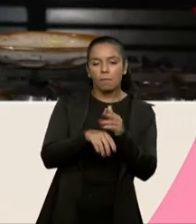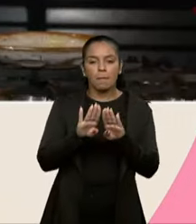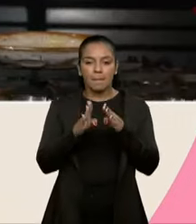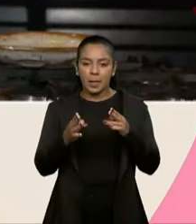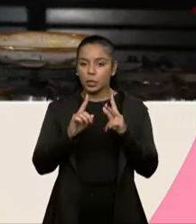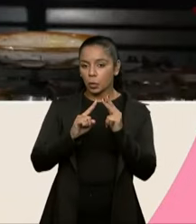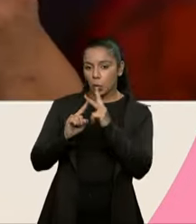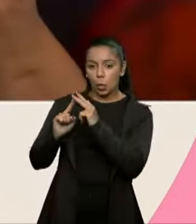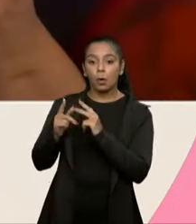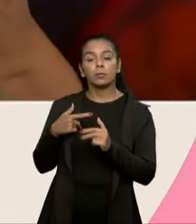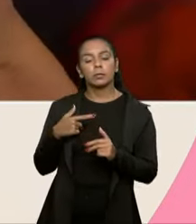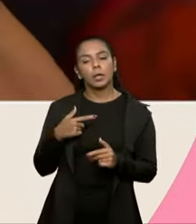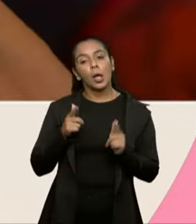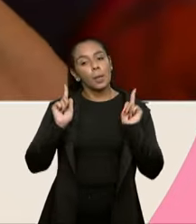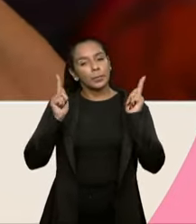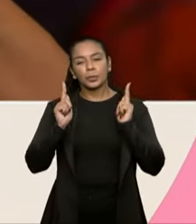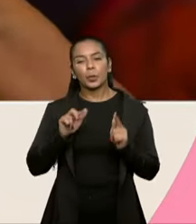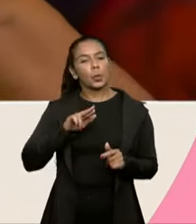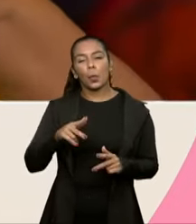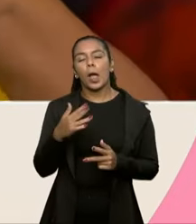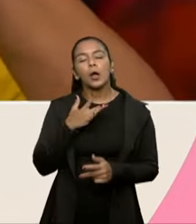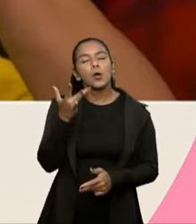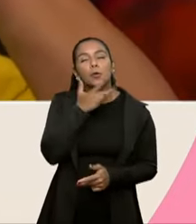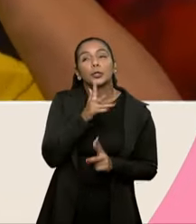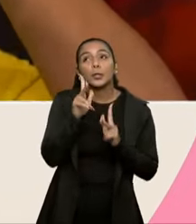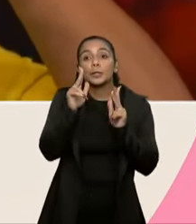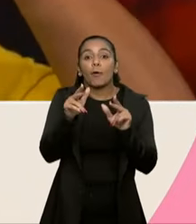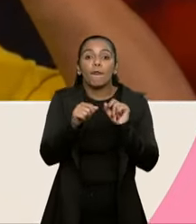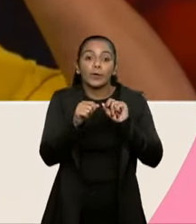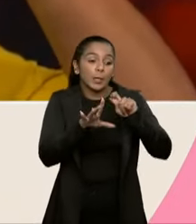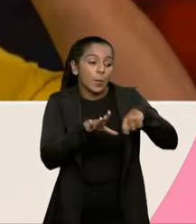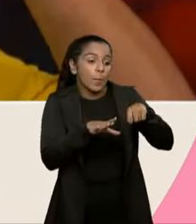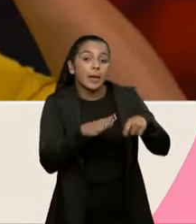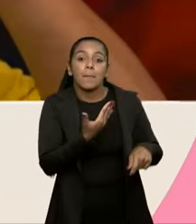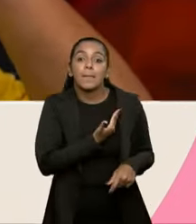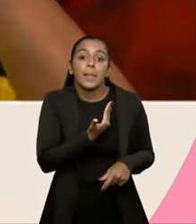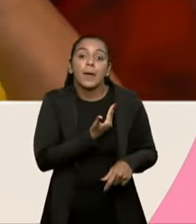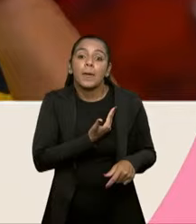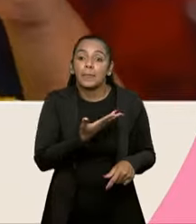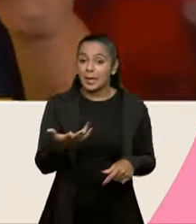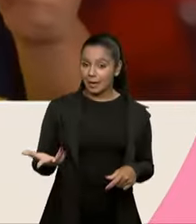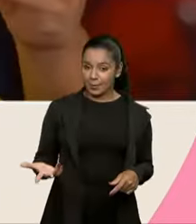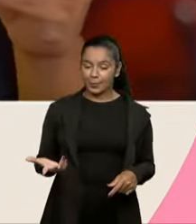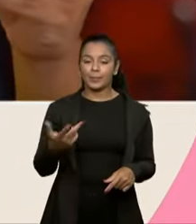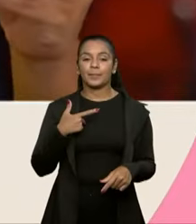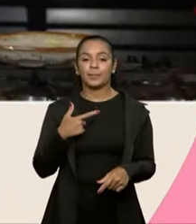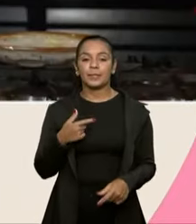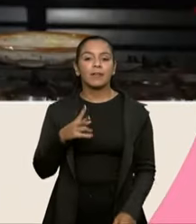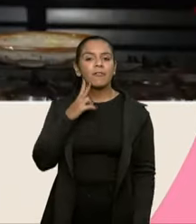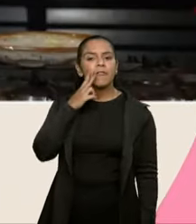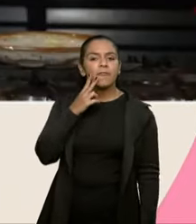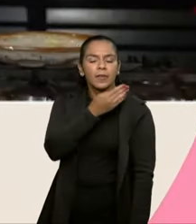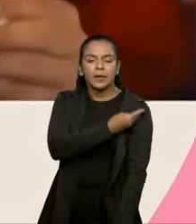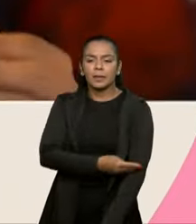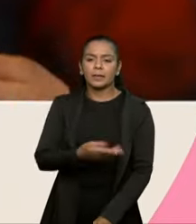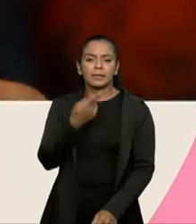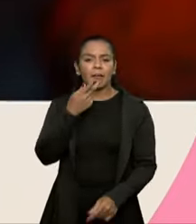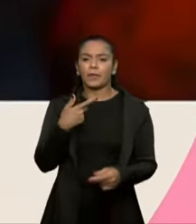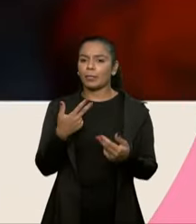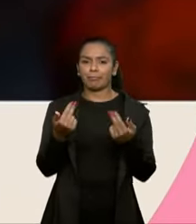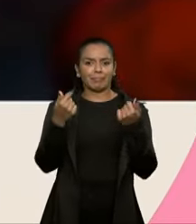mas não é gostoso igual eu cozinhar só para meus amigos. Agora... Três garrafas de gravamos um, começamos, não, vamos para vinho branco, não foi ver no final, não estava falando Lé com